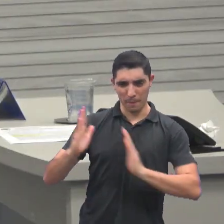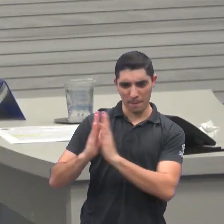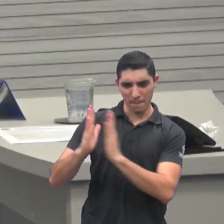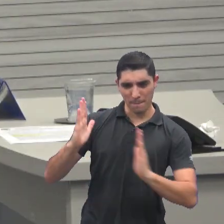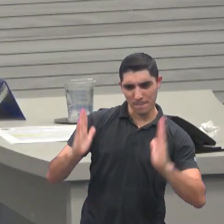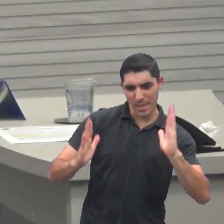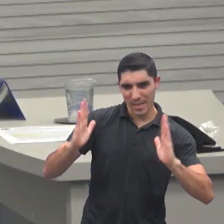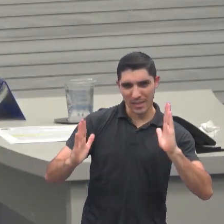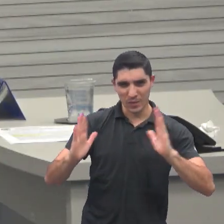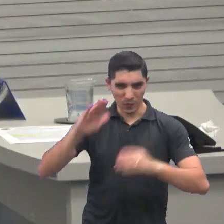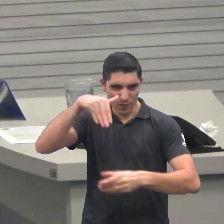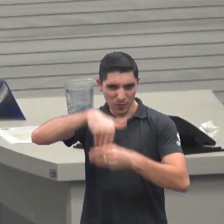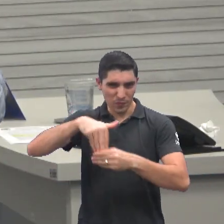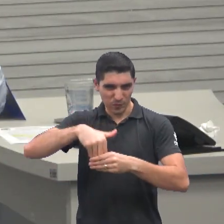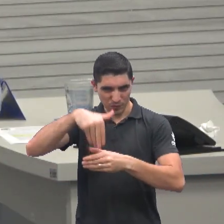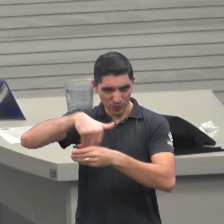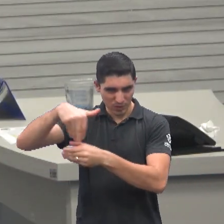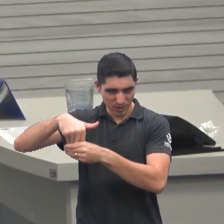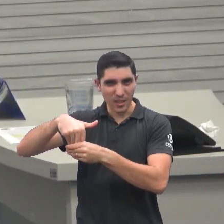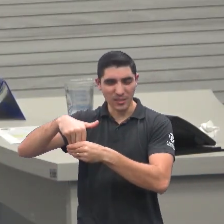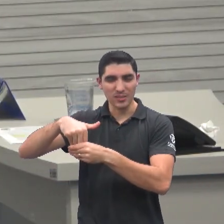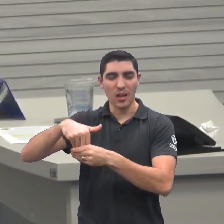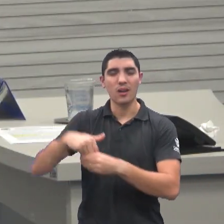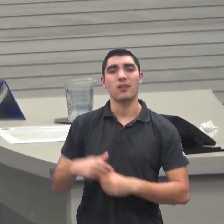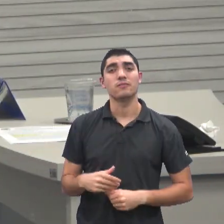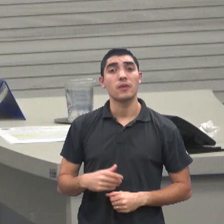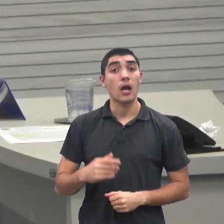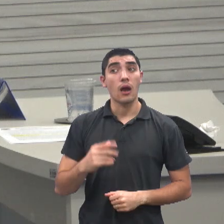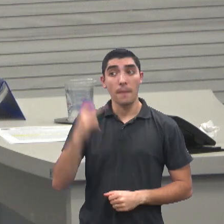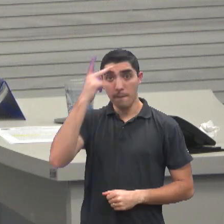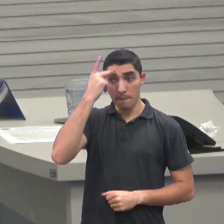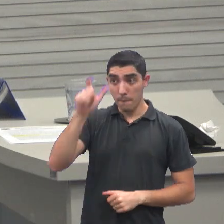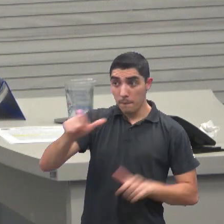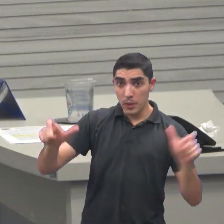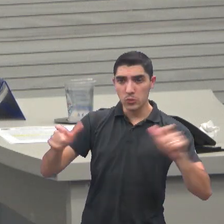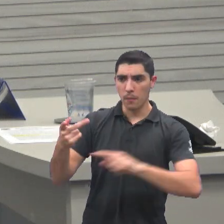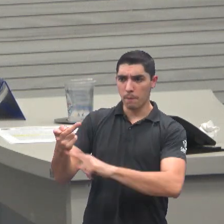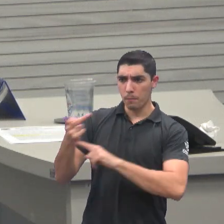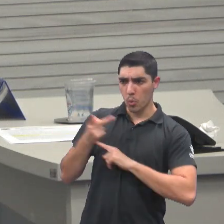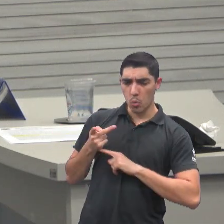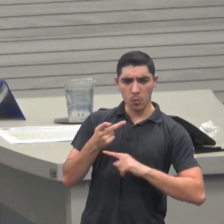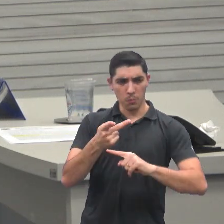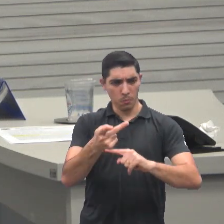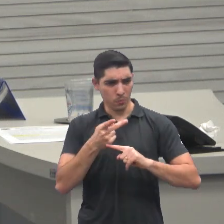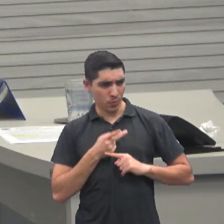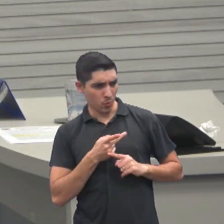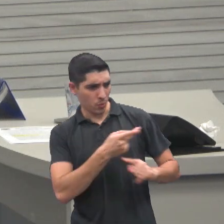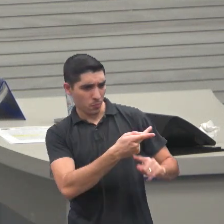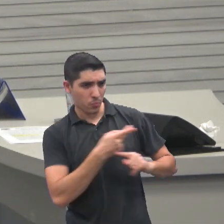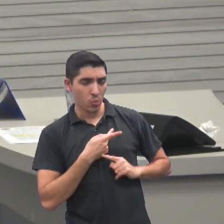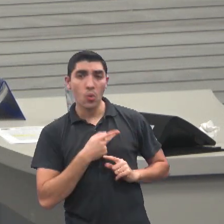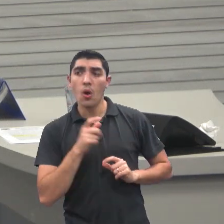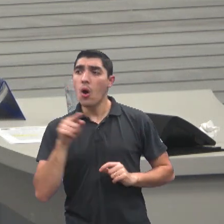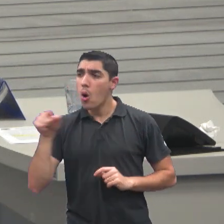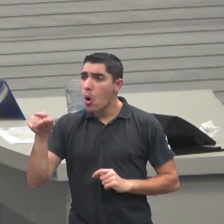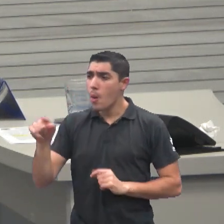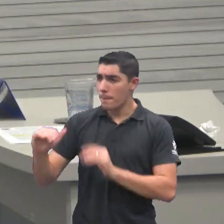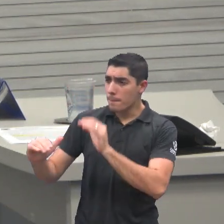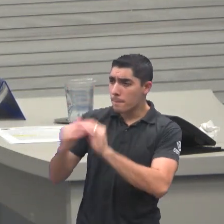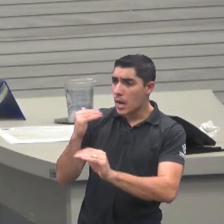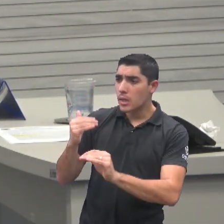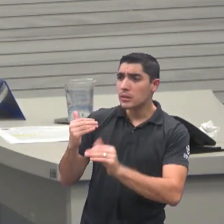começou-se eu ser procurado para dar material do Tarcísio. Não